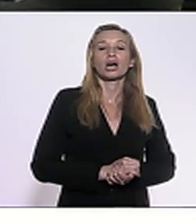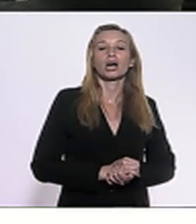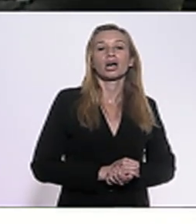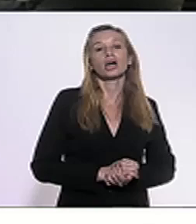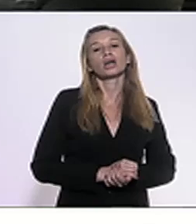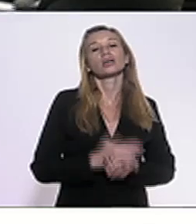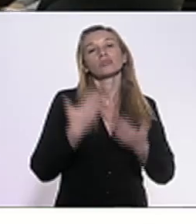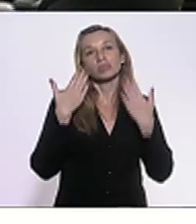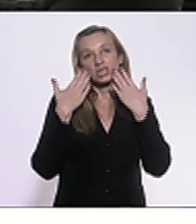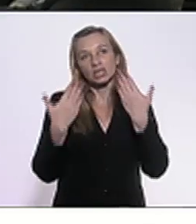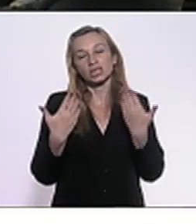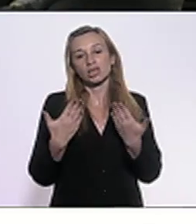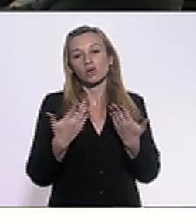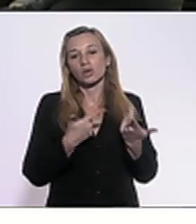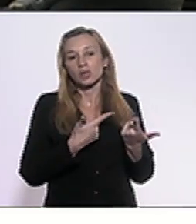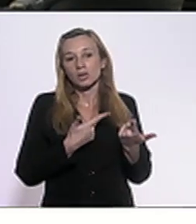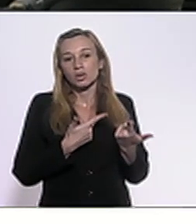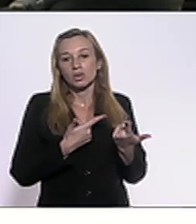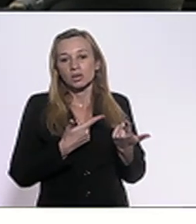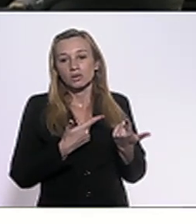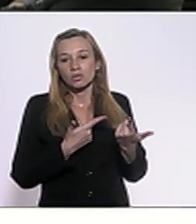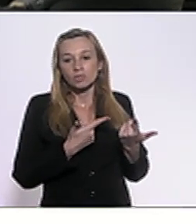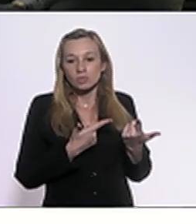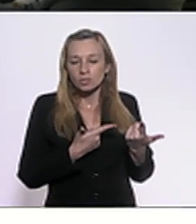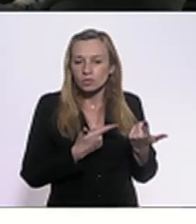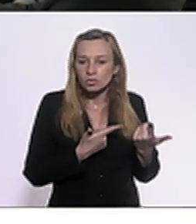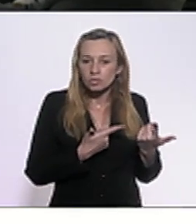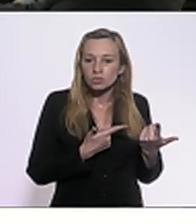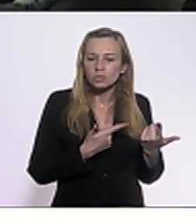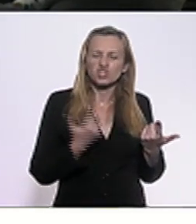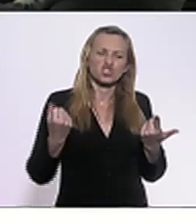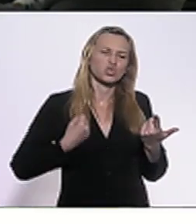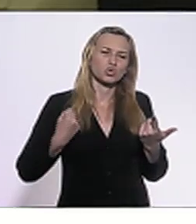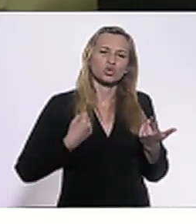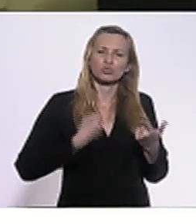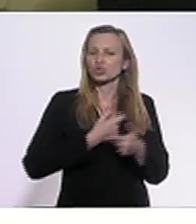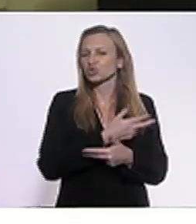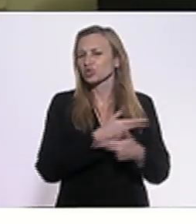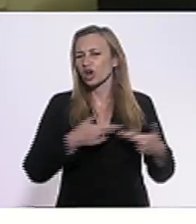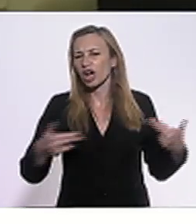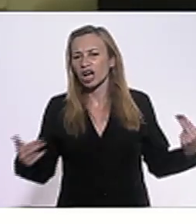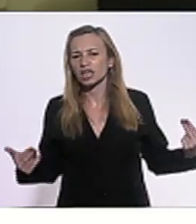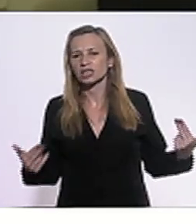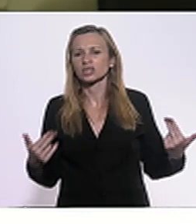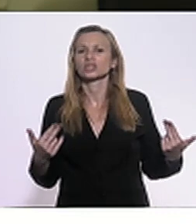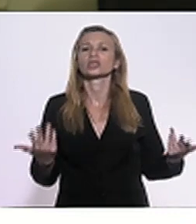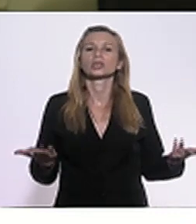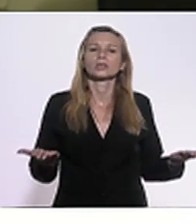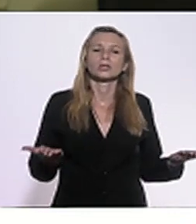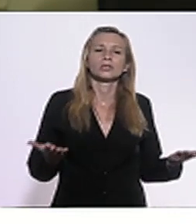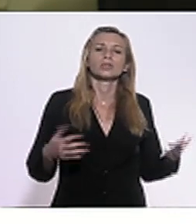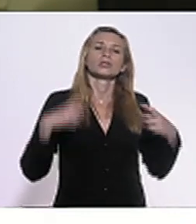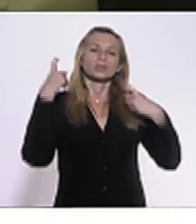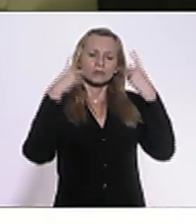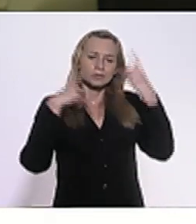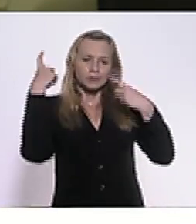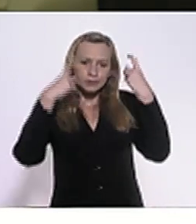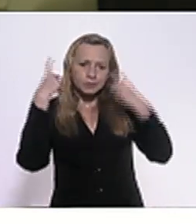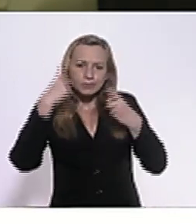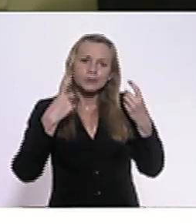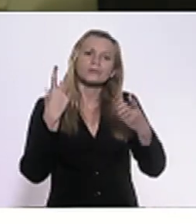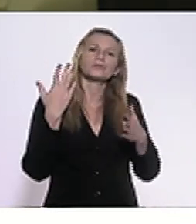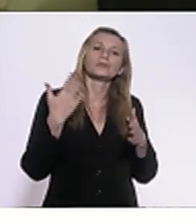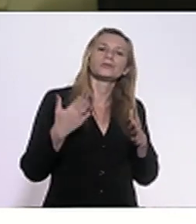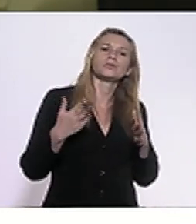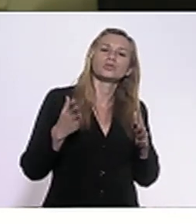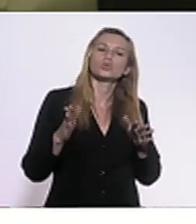Dessa apresentação, né, além de tantos números que nos deixam bastante preocupados e talvez números